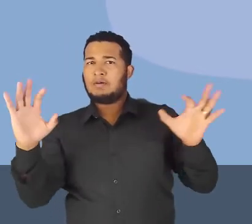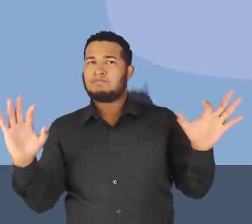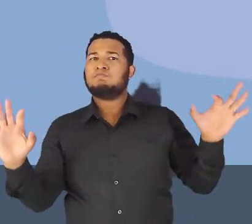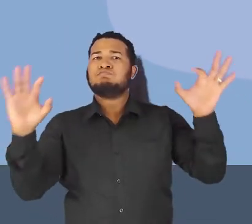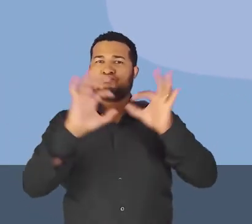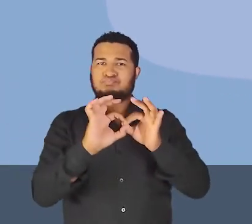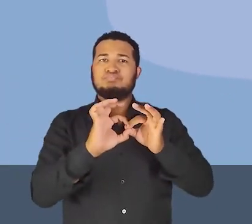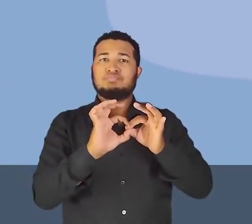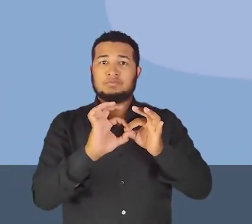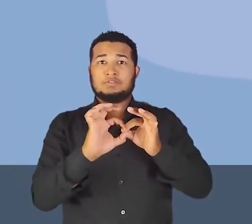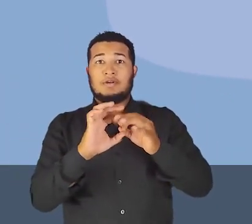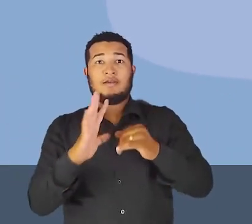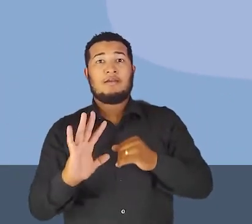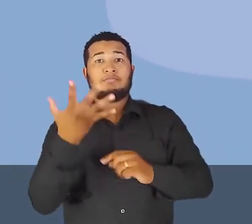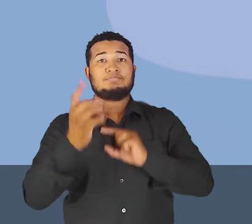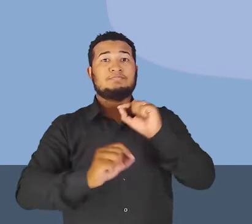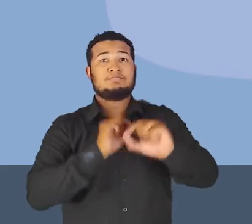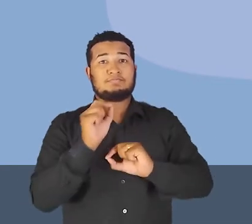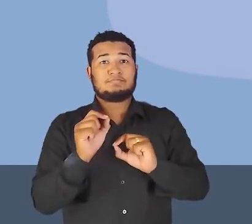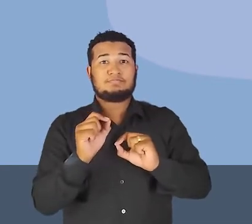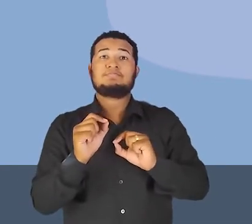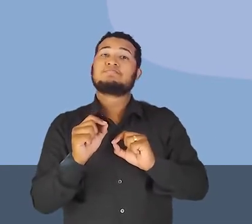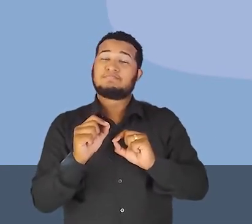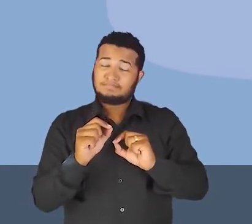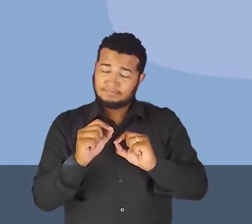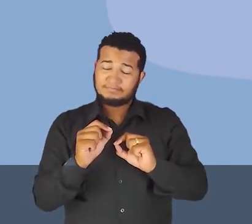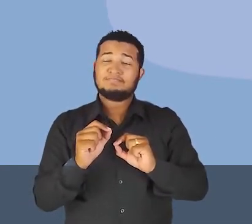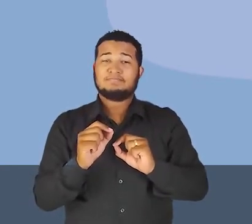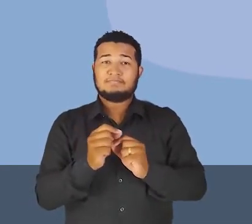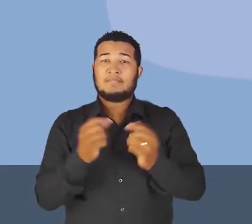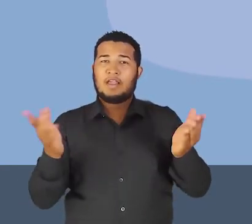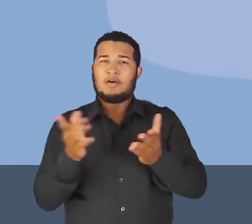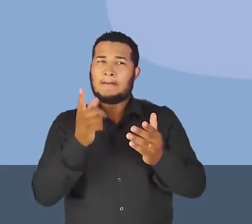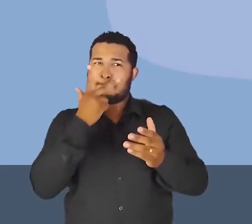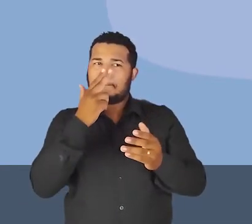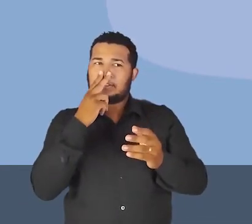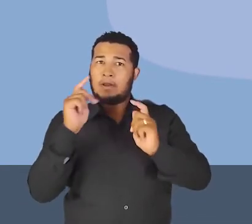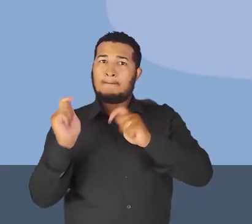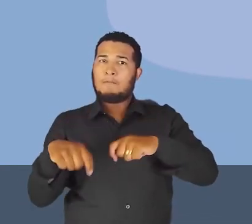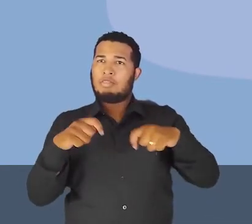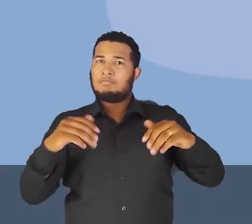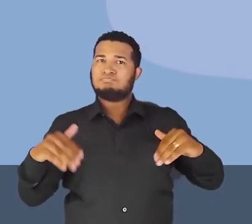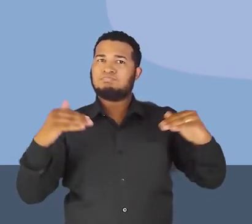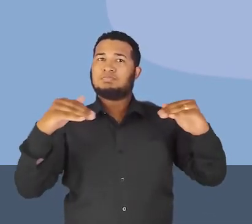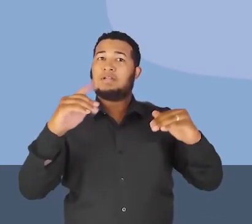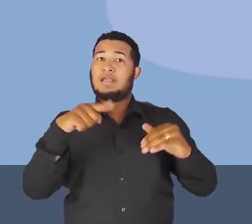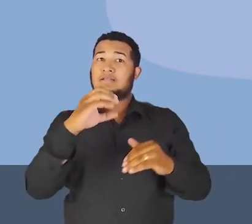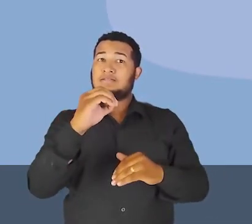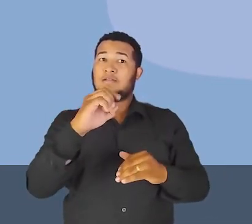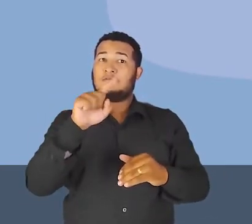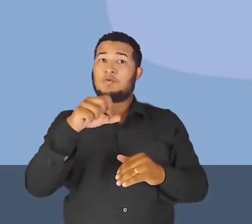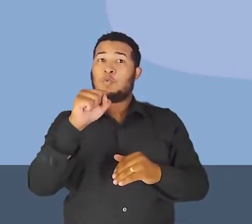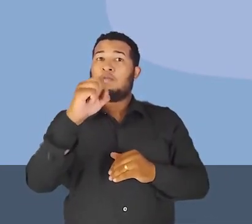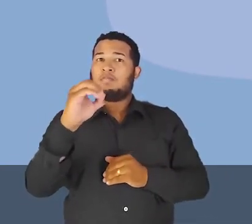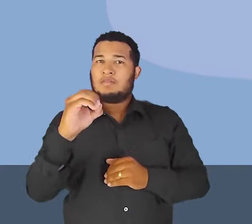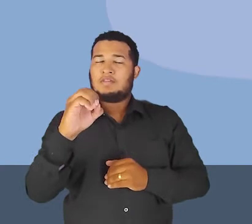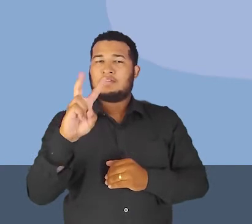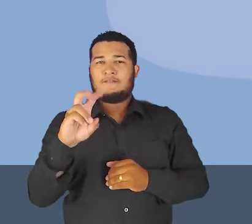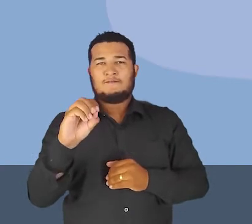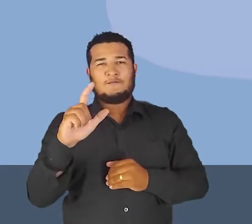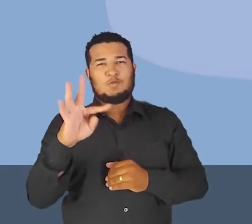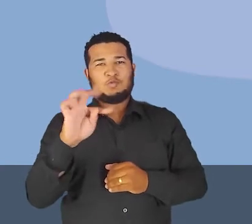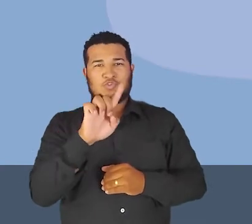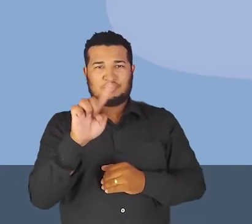ponte salina. Aí olha o que vai acontecer. Agora, o potencial medido é de mais 0,80 volts. Então,